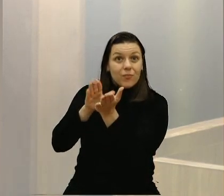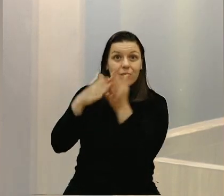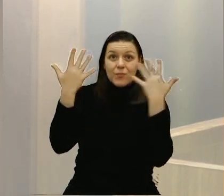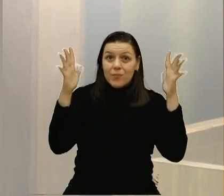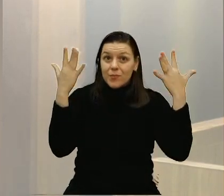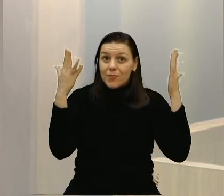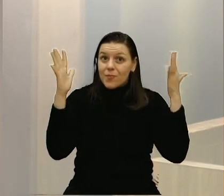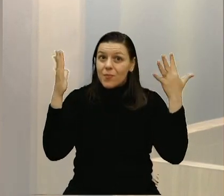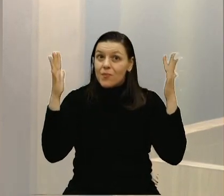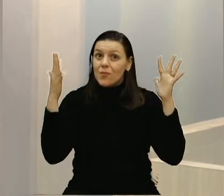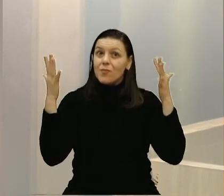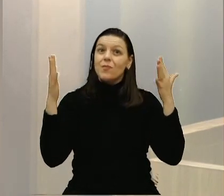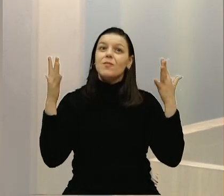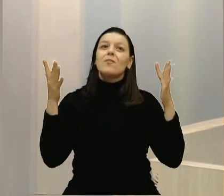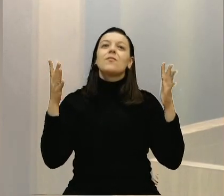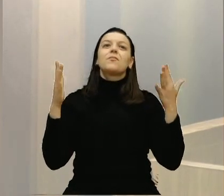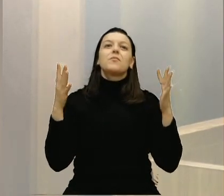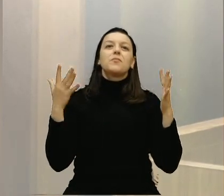Cecília.